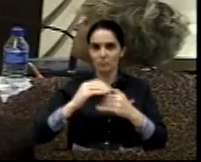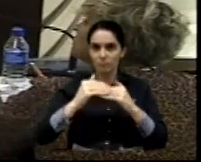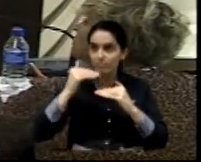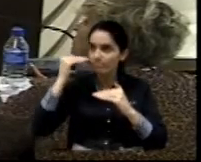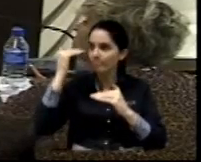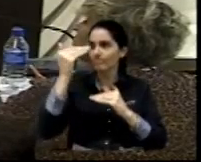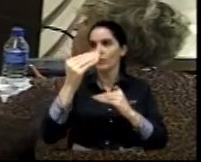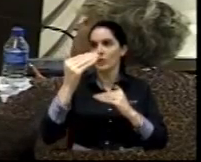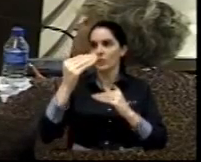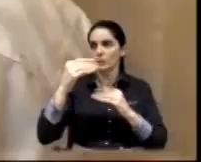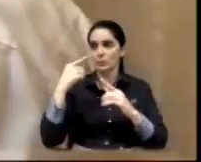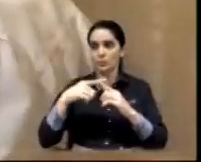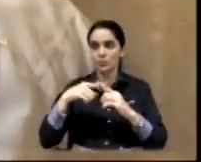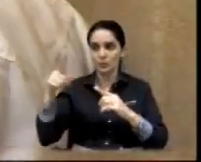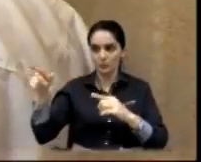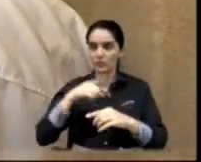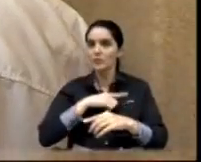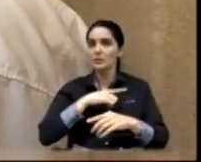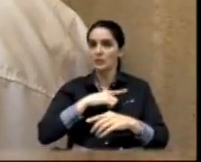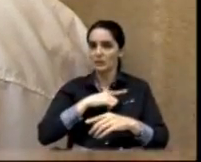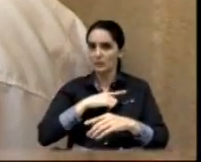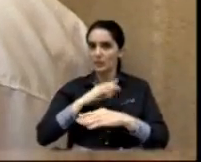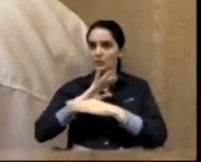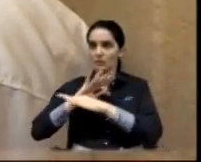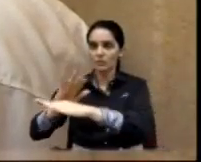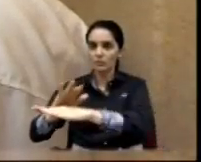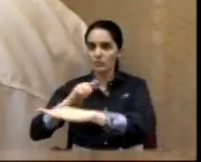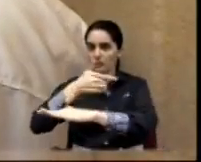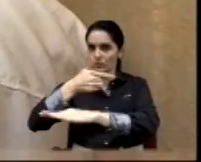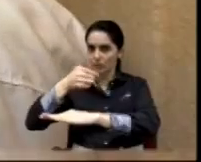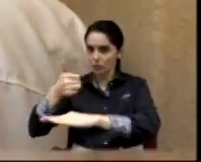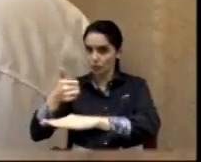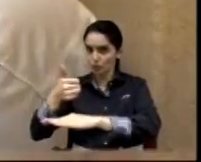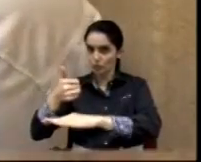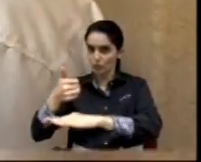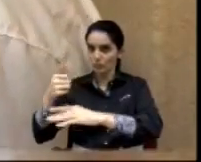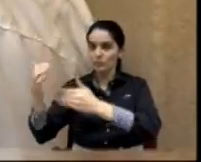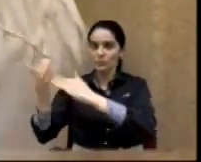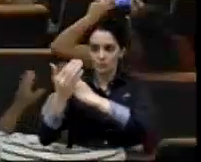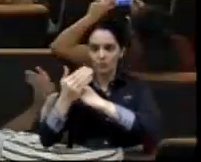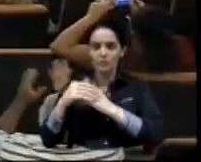muito mais ajuda, porque vocês são 21 mais 69 assessores. Muito obrigado.